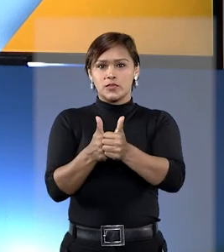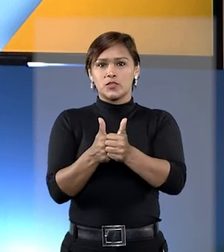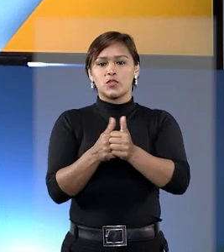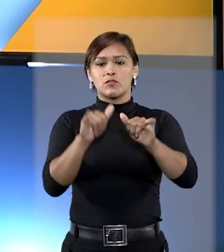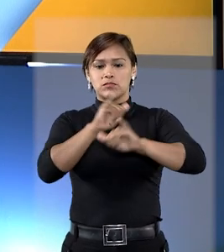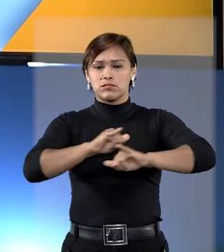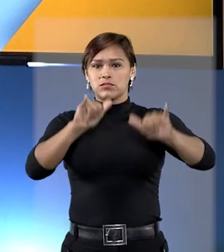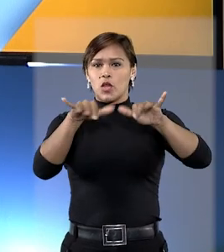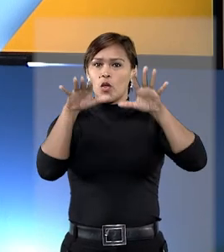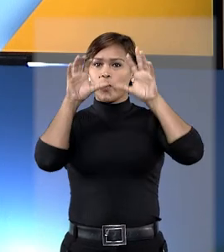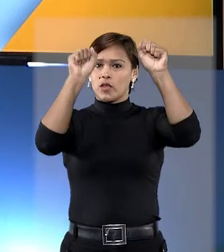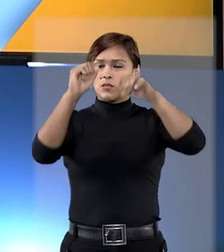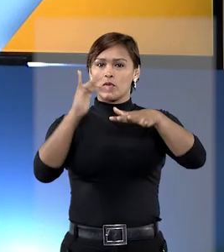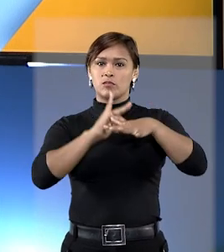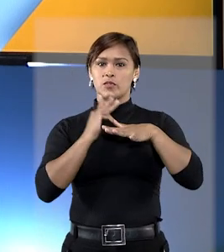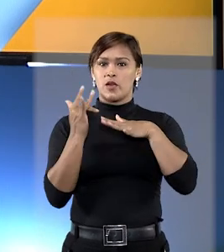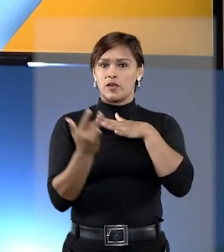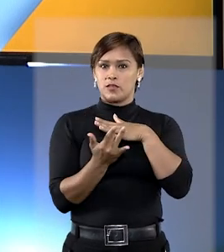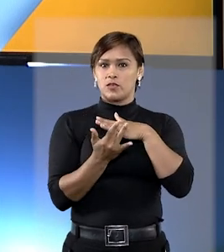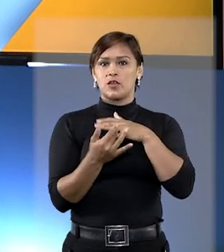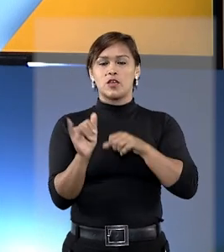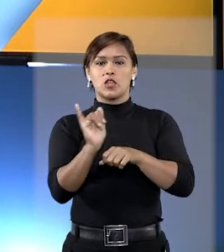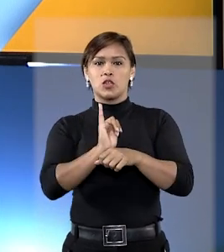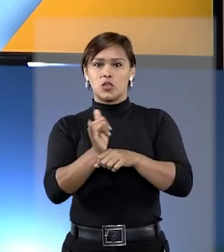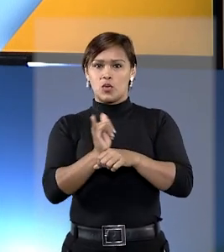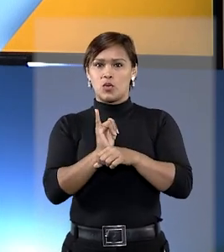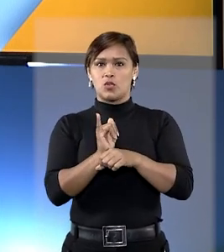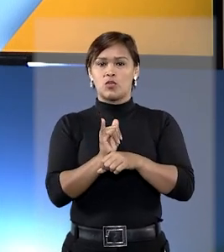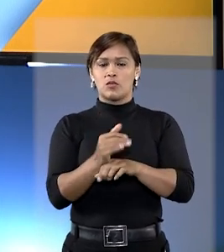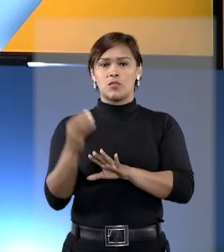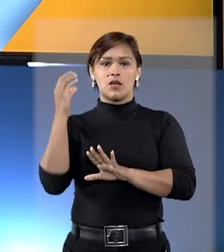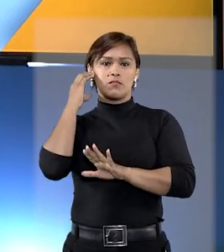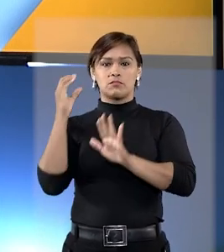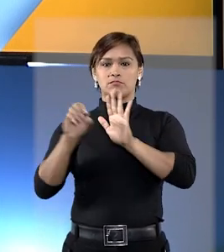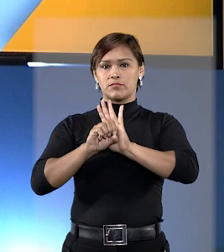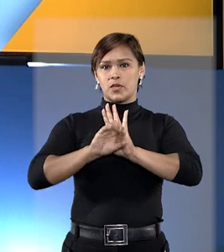as notícias do Tribunal nas redes sociais, no YouTube